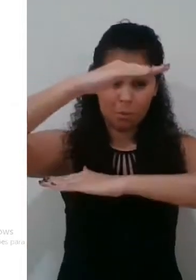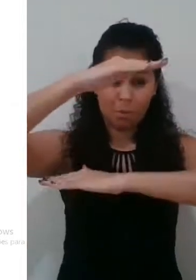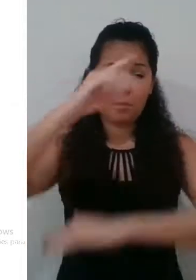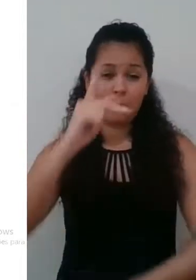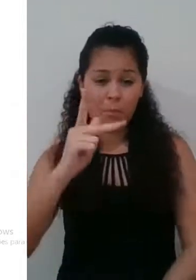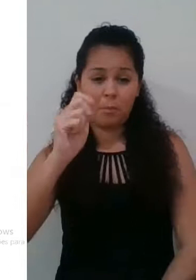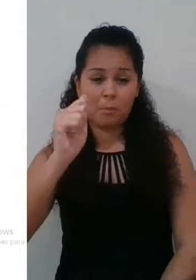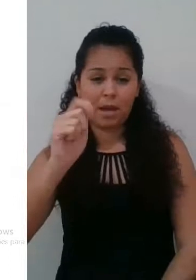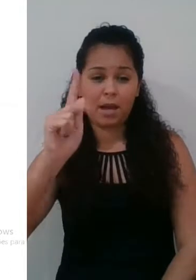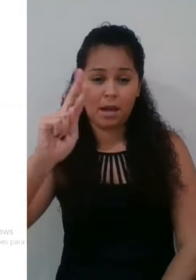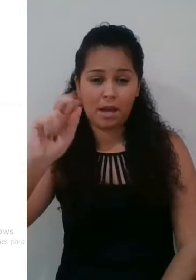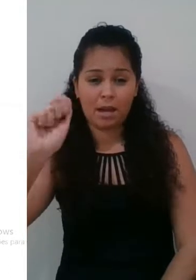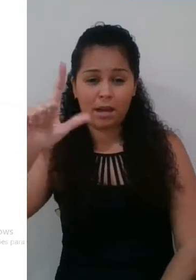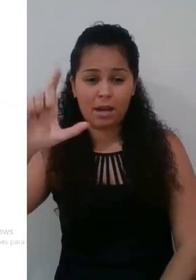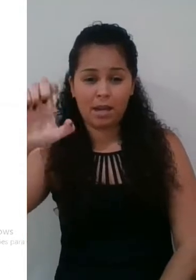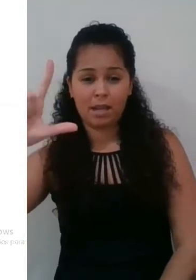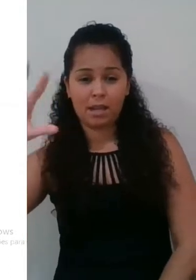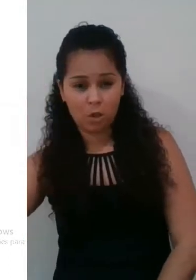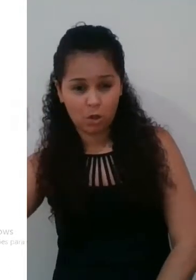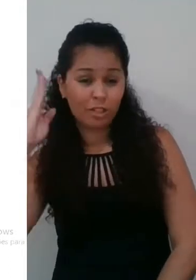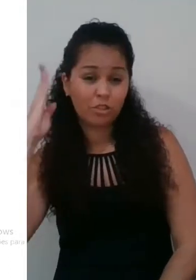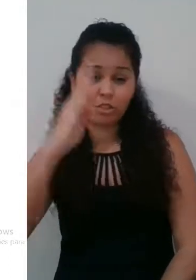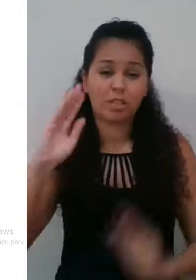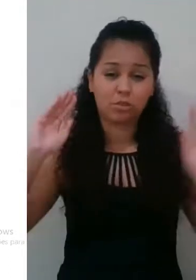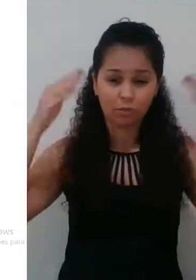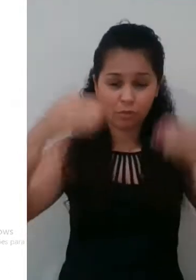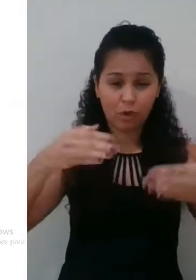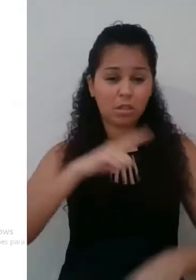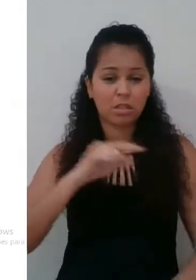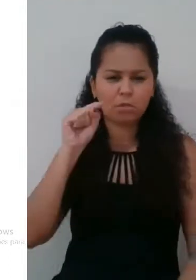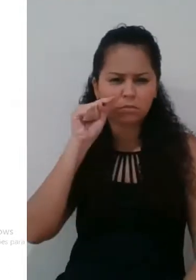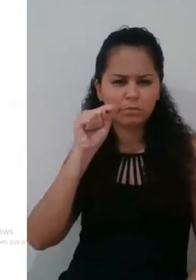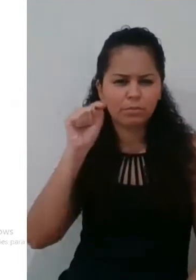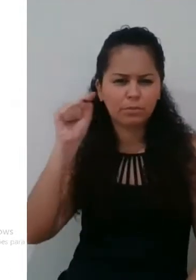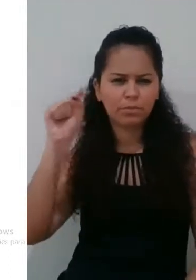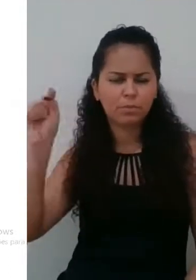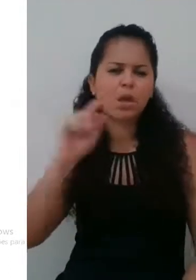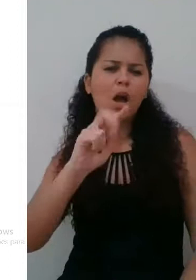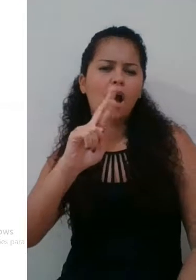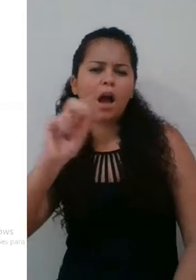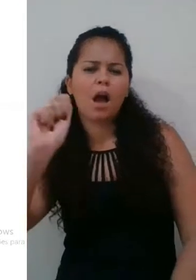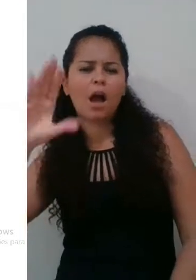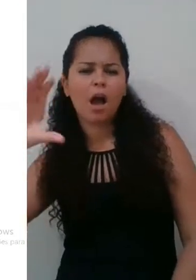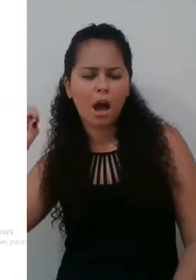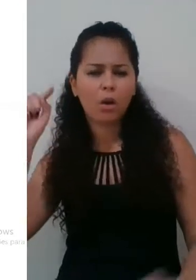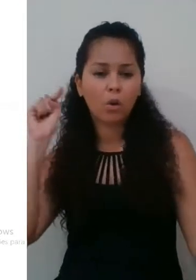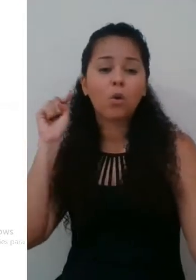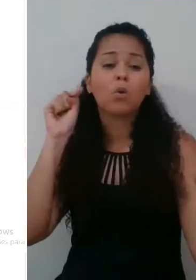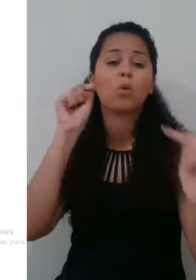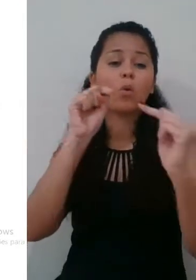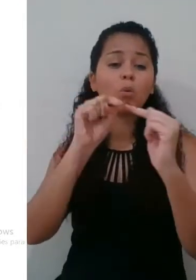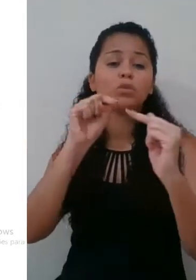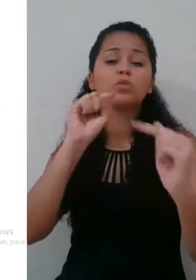vértice reflete com o mesmo ângulo. Quando eu faço os prolongamentos desses raios, esse ponto de encontro aqui vai determinar a